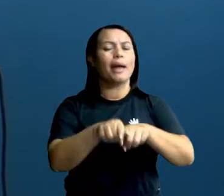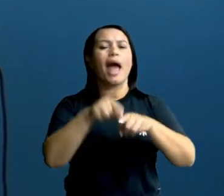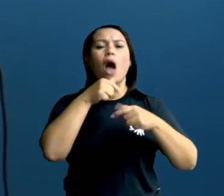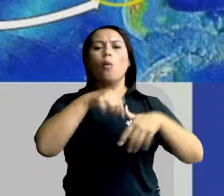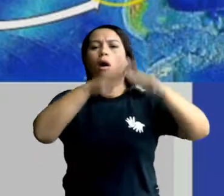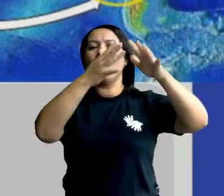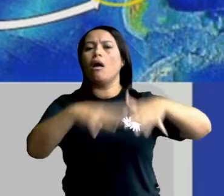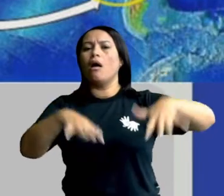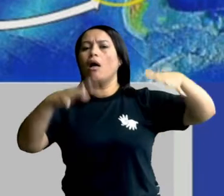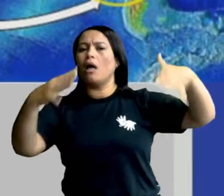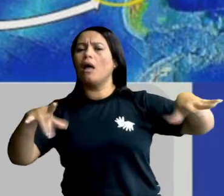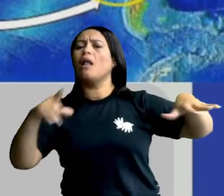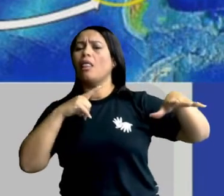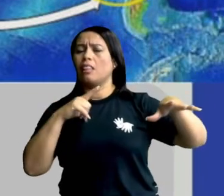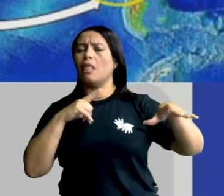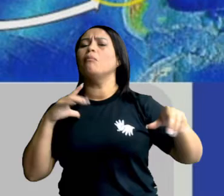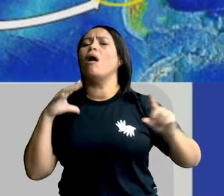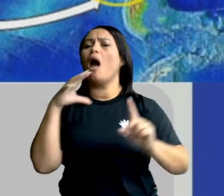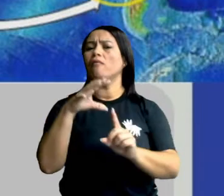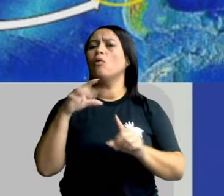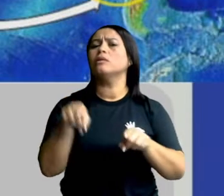marítimas elas têm uma influência gigantesca